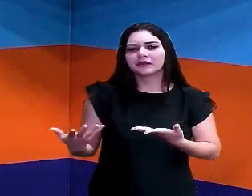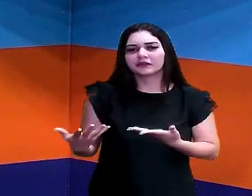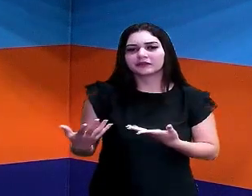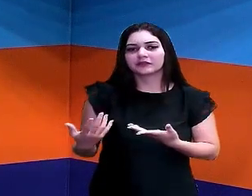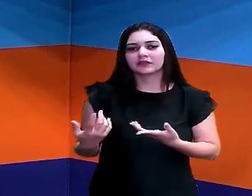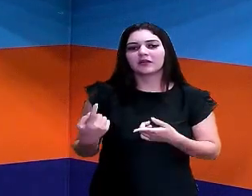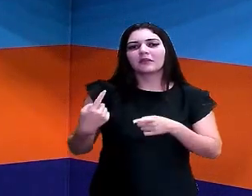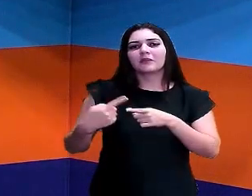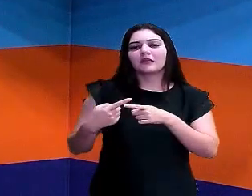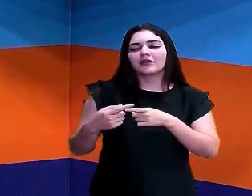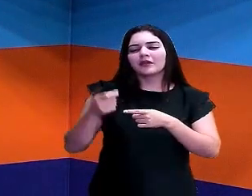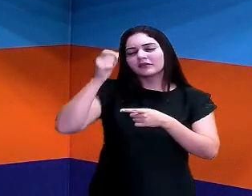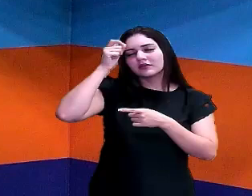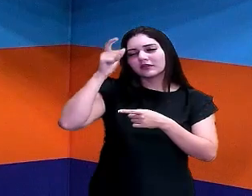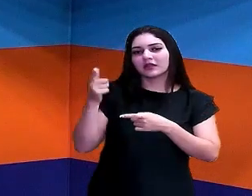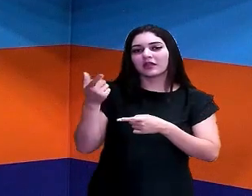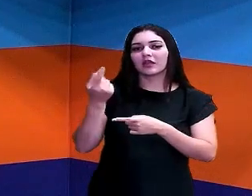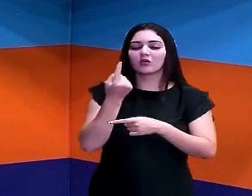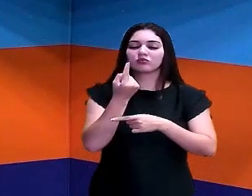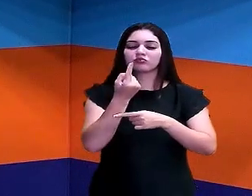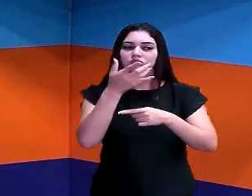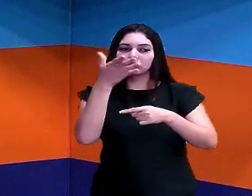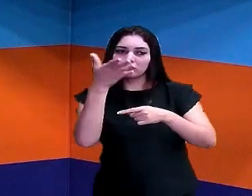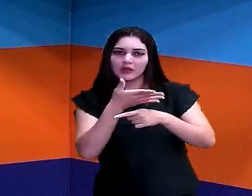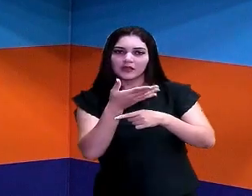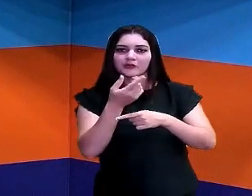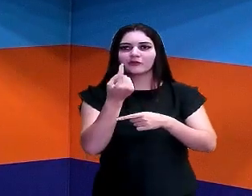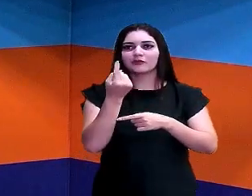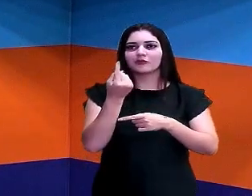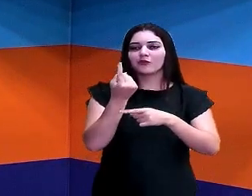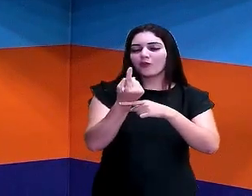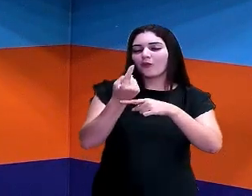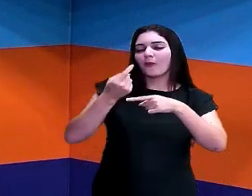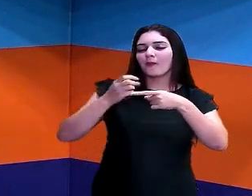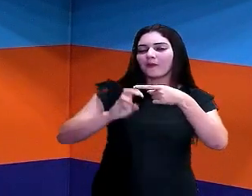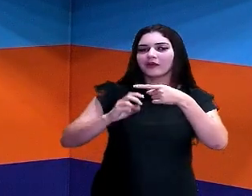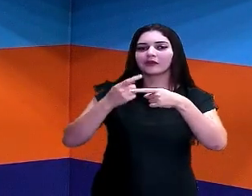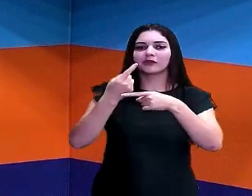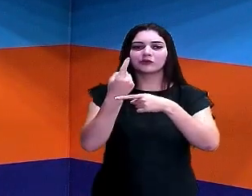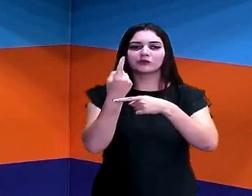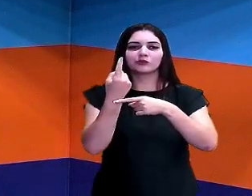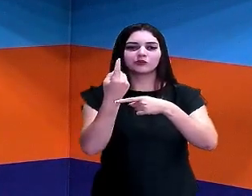essa é a ideia da senhora trazer um meio e um quarto. Porque a gente precisa muito para a relação de